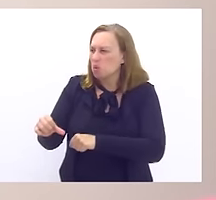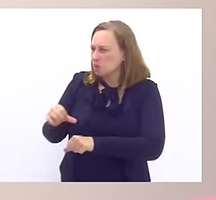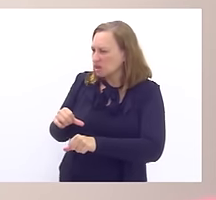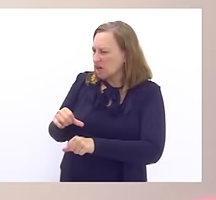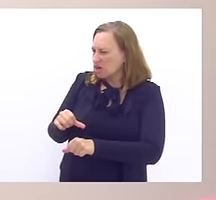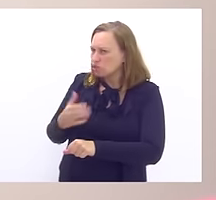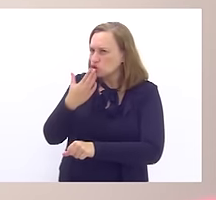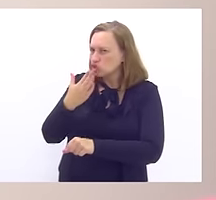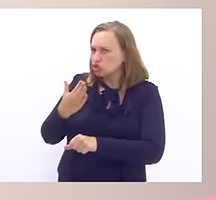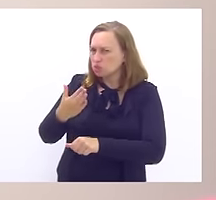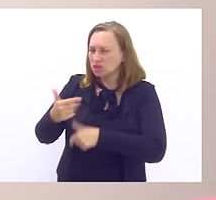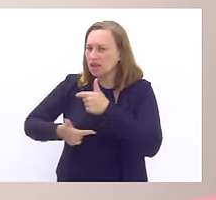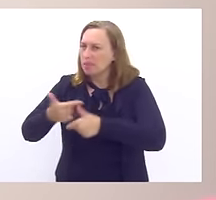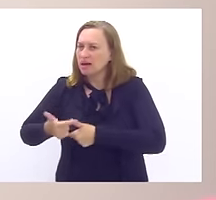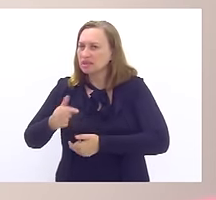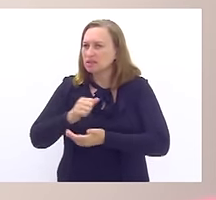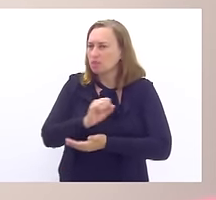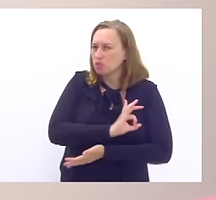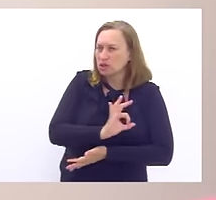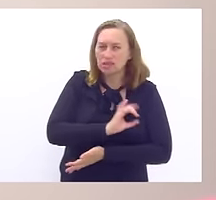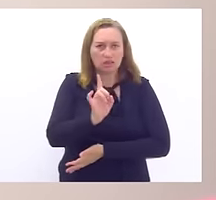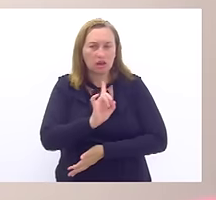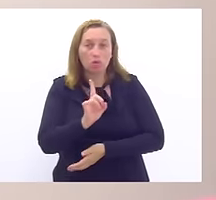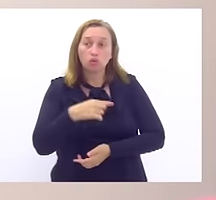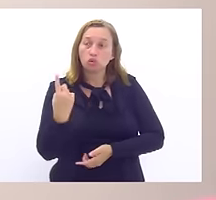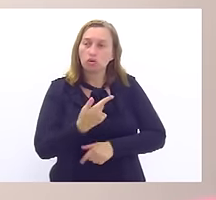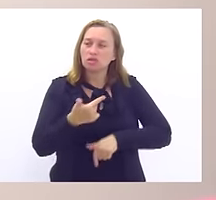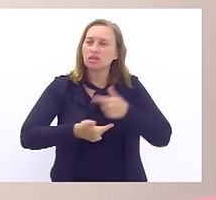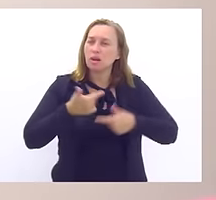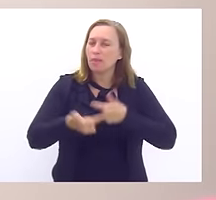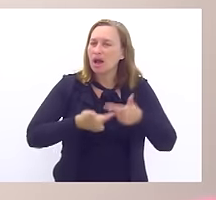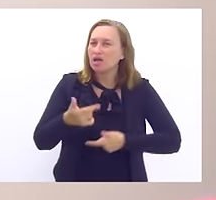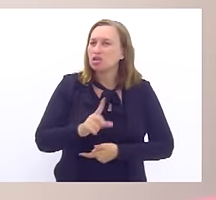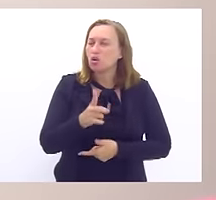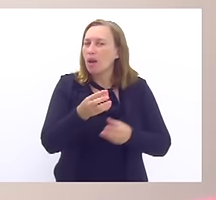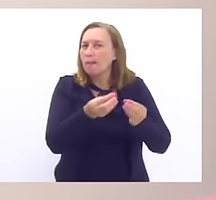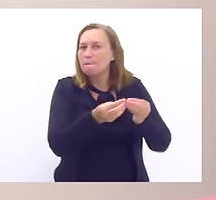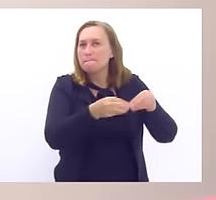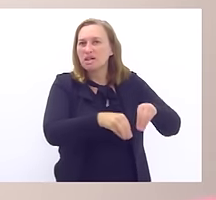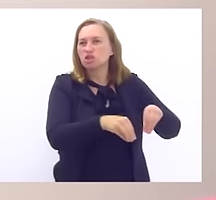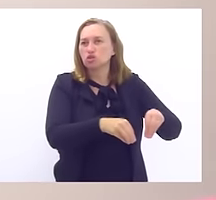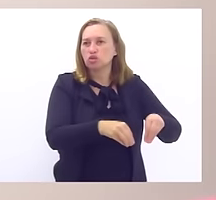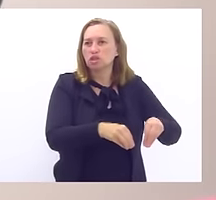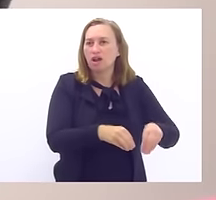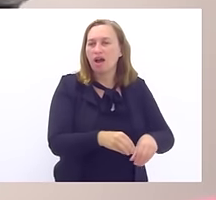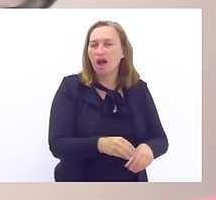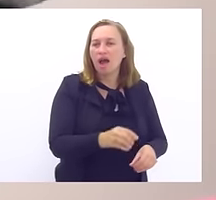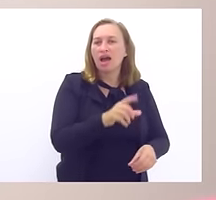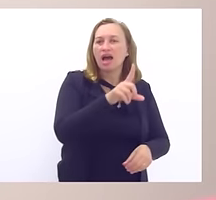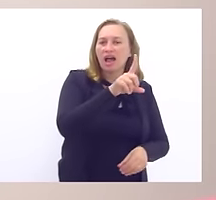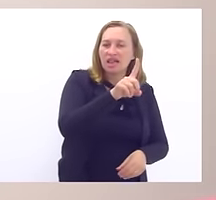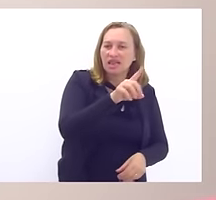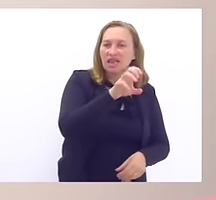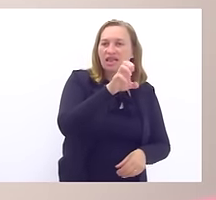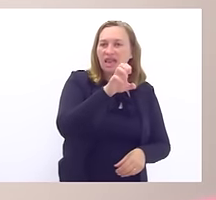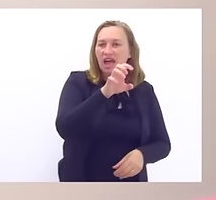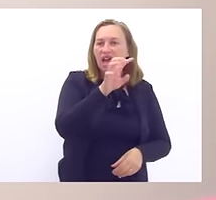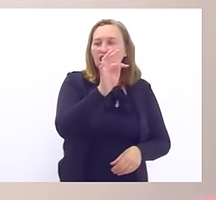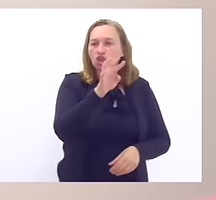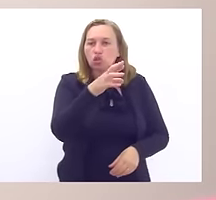tipo de operação e aqui vale dizer que a nossa missão não é prejudicar dentro Detran